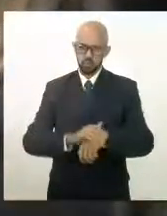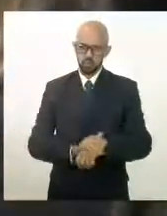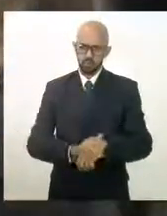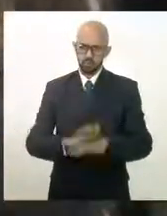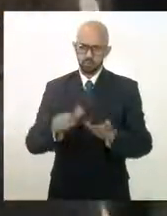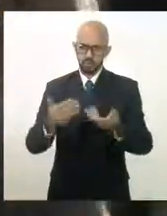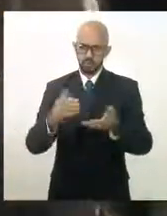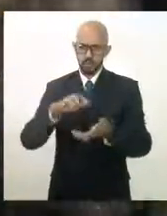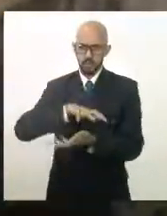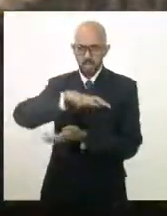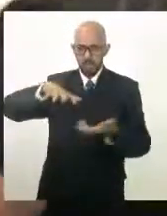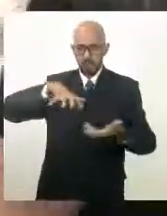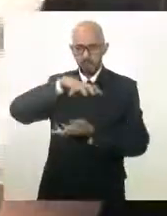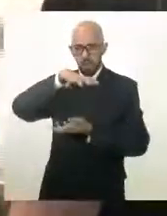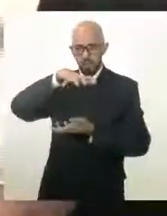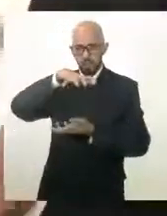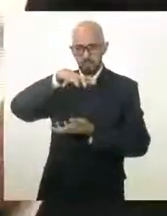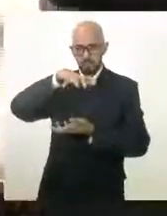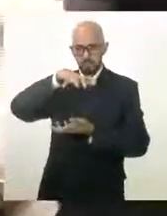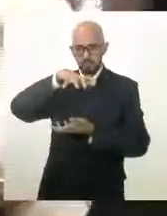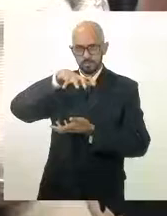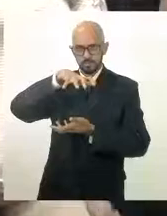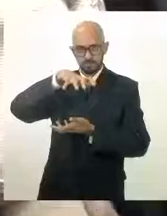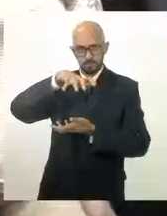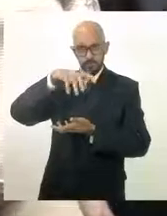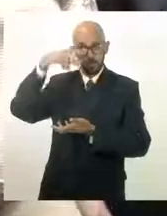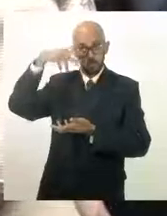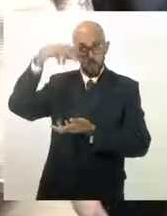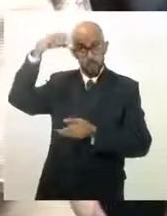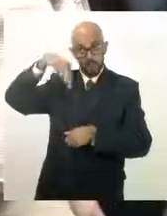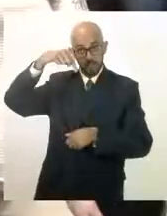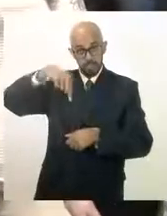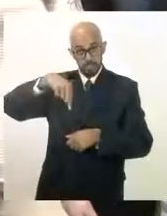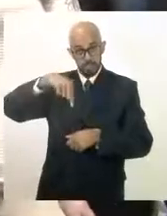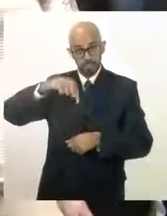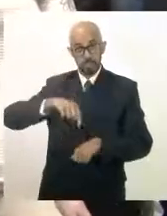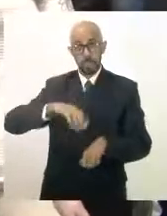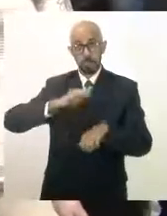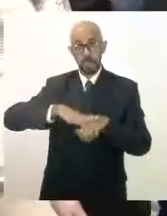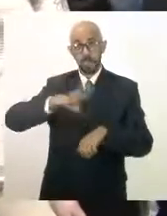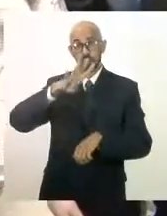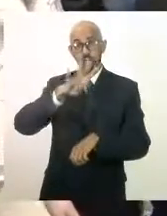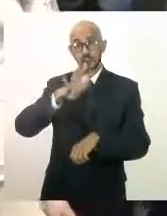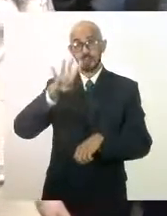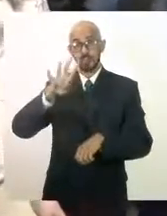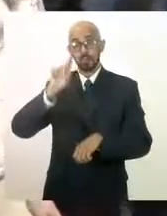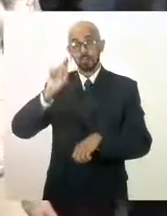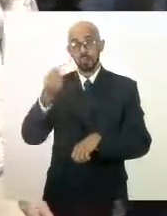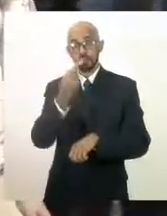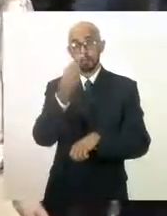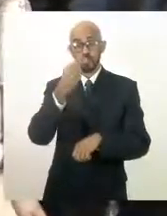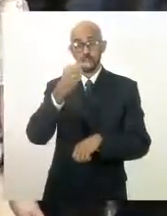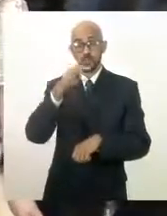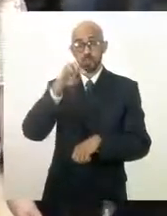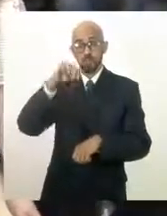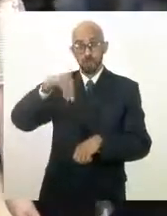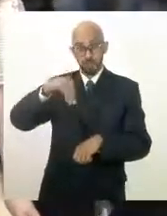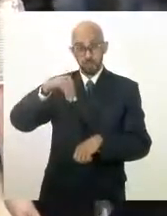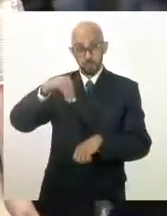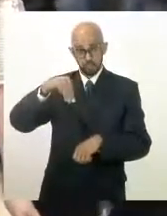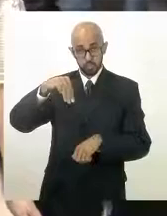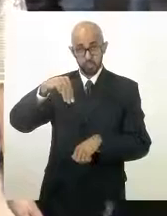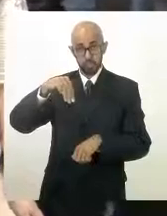uma reforma do tamanho que tivemos aqui, mais de 44 mil metros quadrados, sabemos